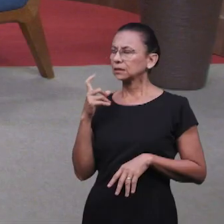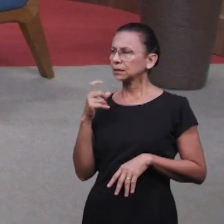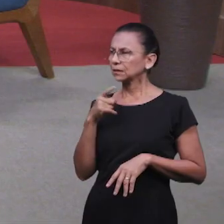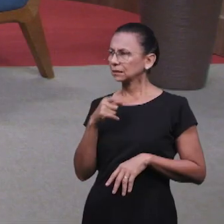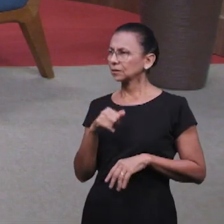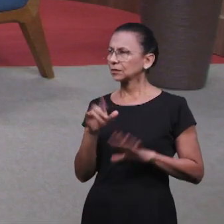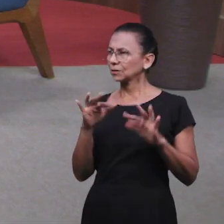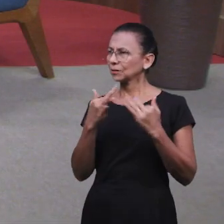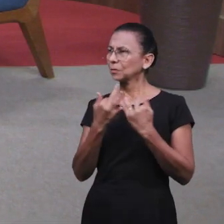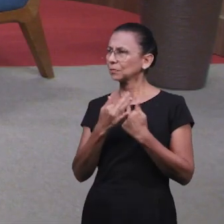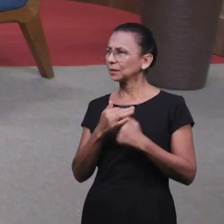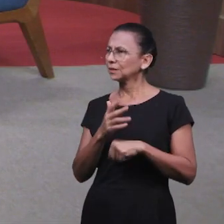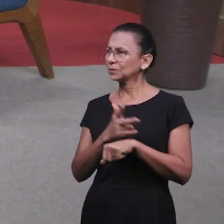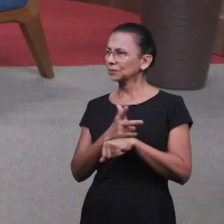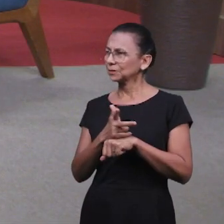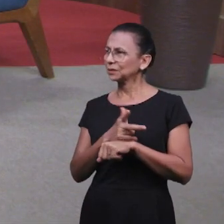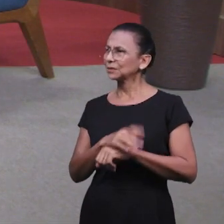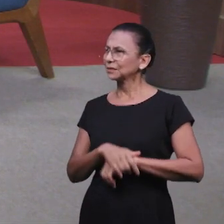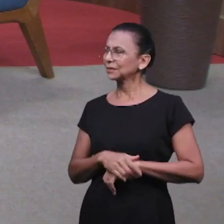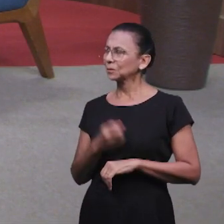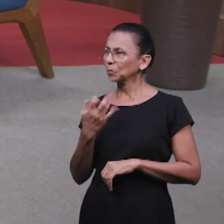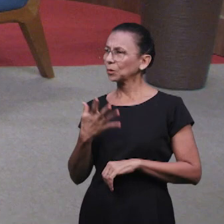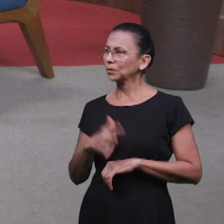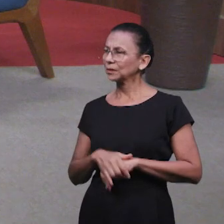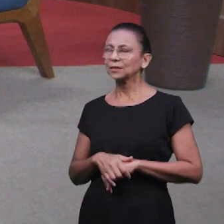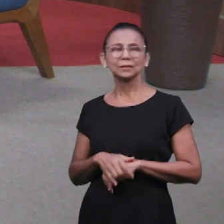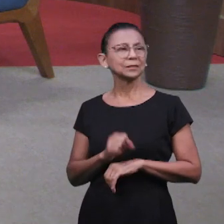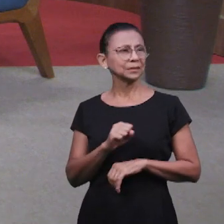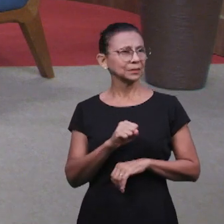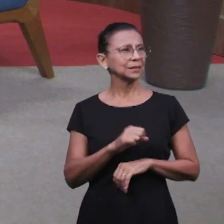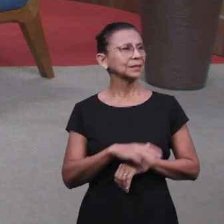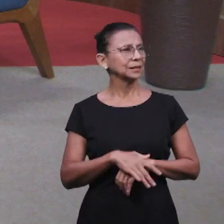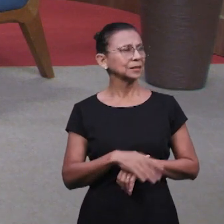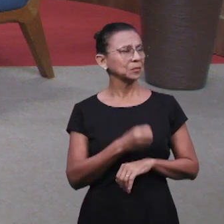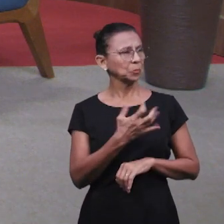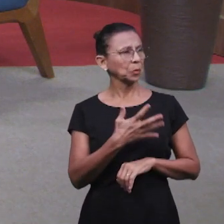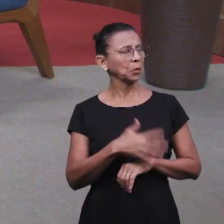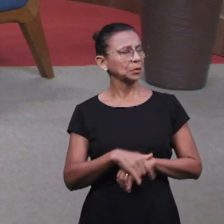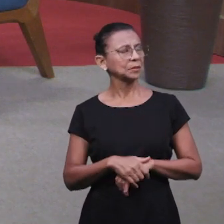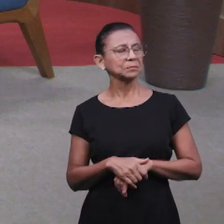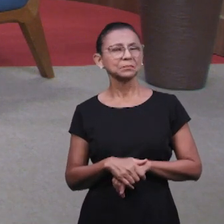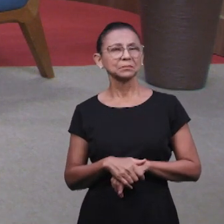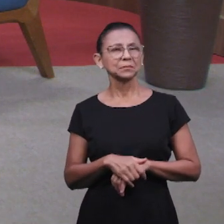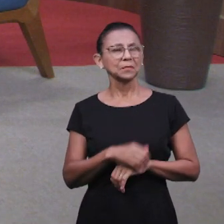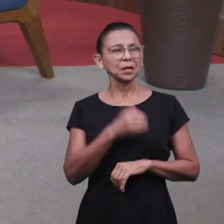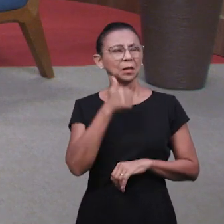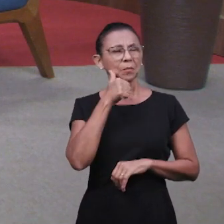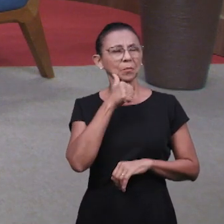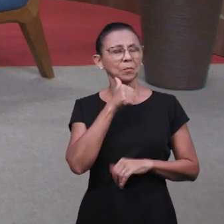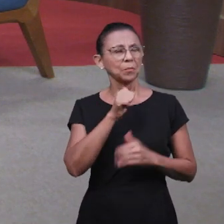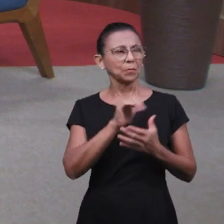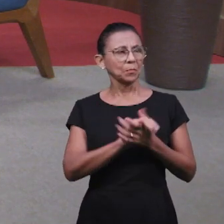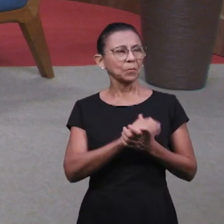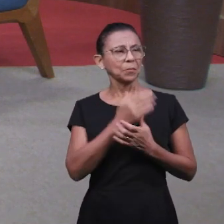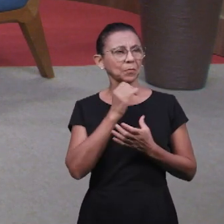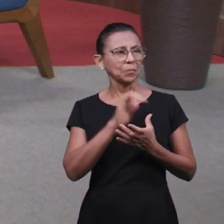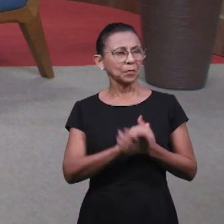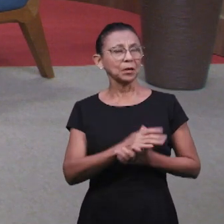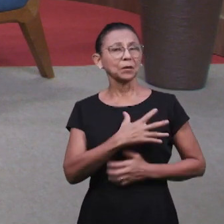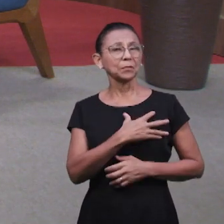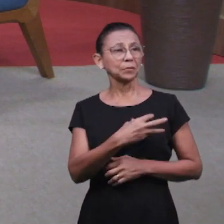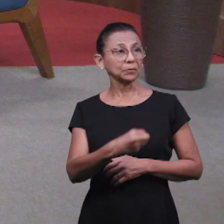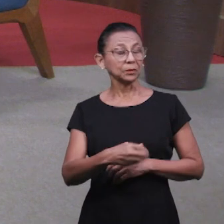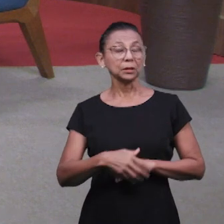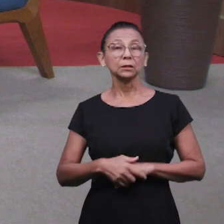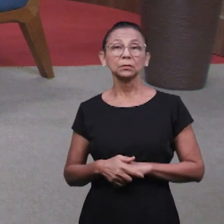interessante o vídeo da família aí, né? Foi muito interessante, Muito né, Daniel? bom, né? Glória a Jesus. A participação do esposo, a esposa, né? O